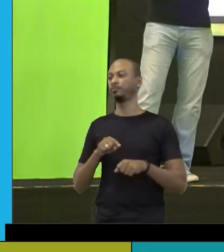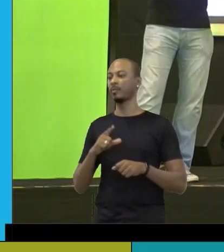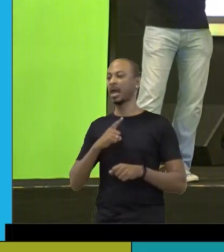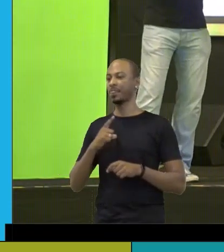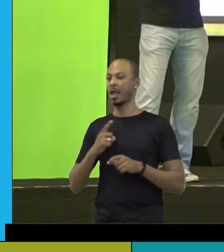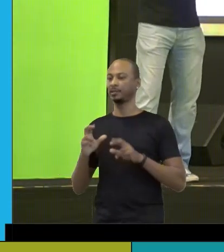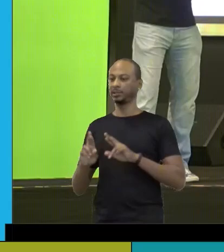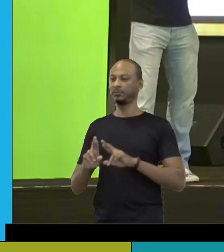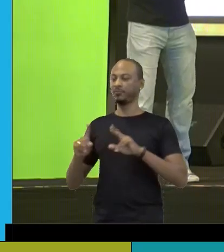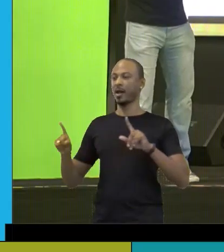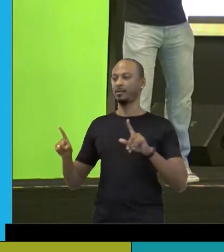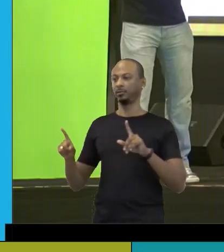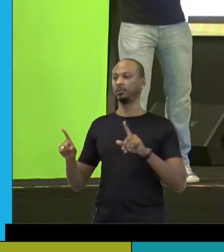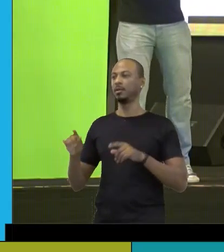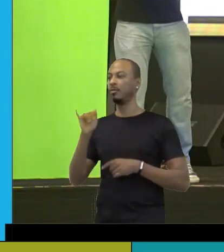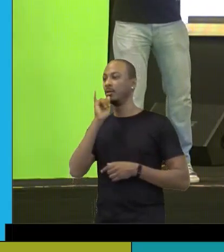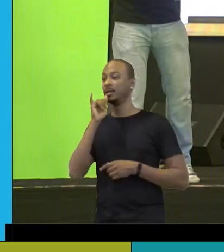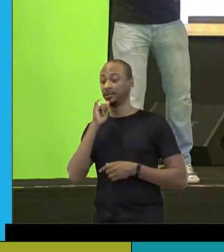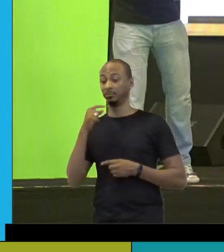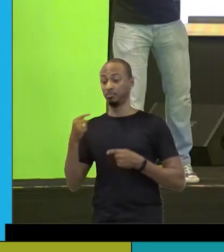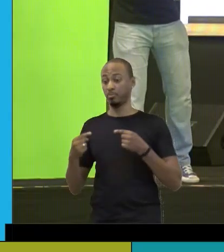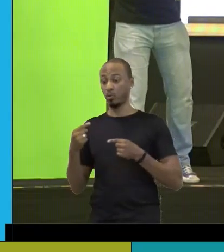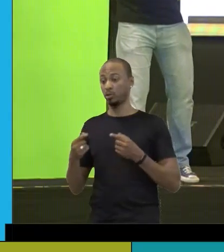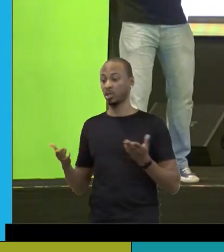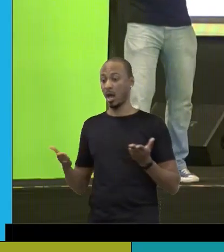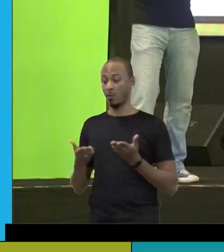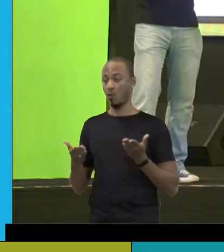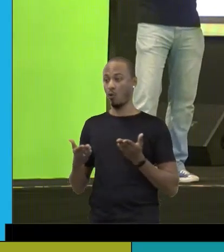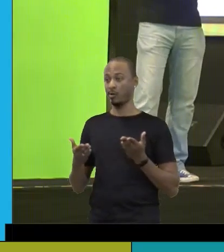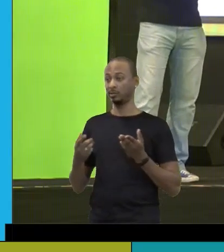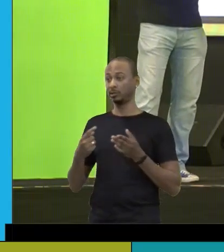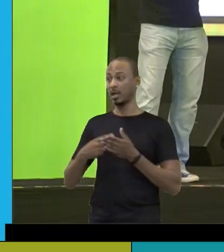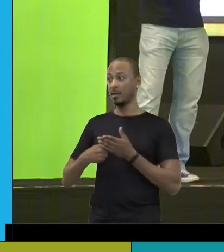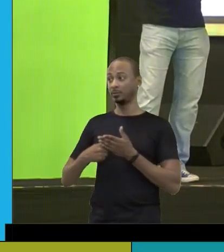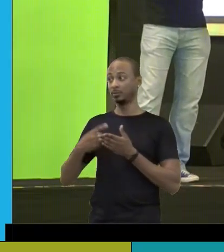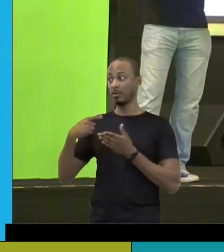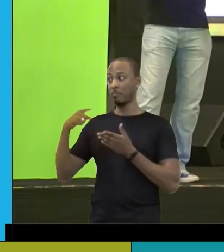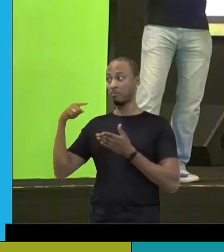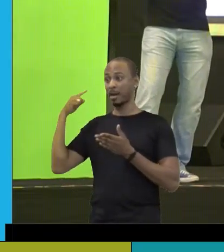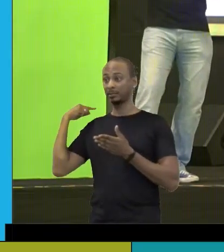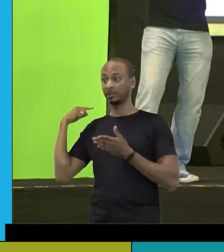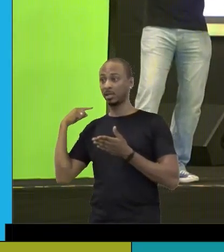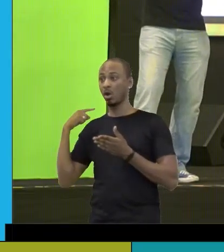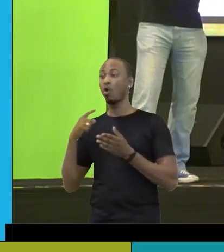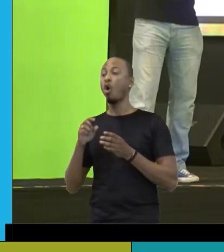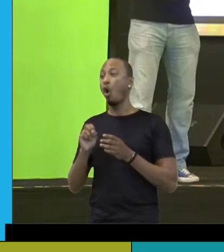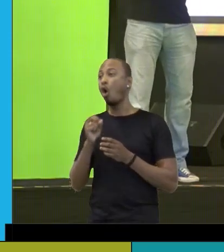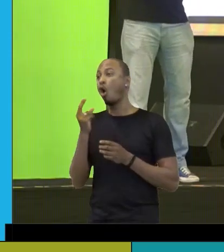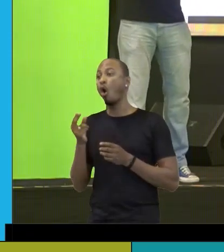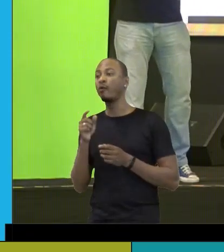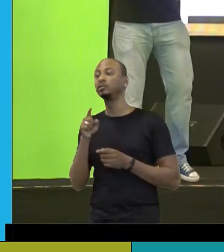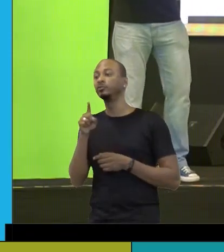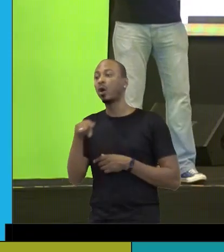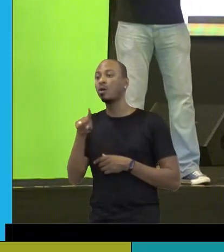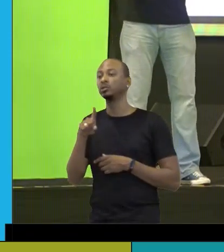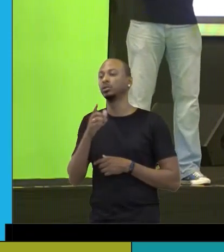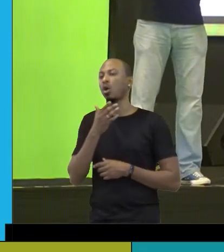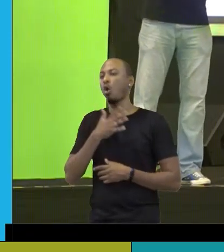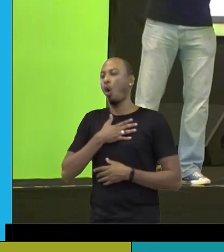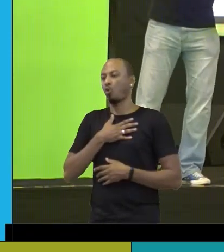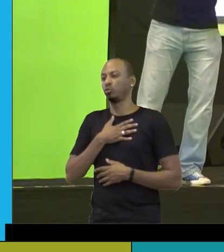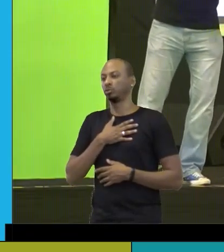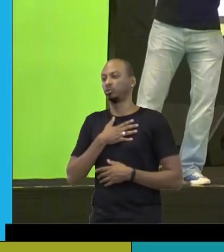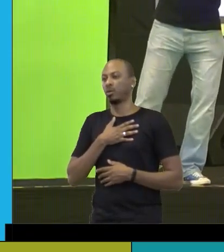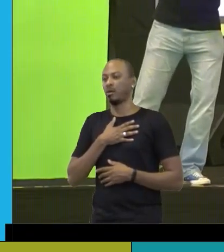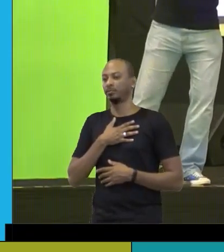entre você olhar para a política como ela é e você olhar para a política como você gostaria que ela fosse. Entre o